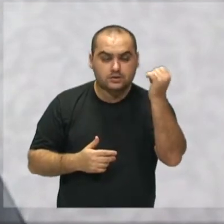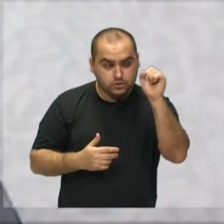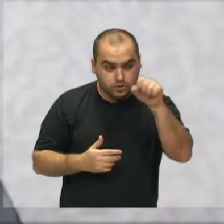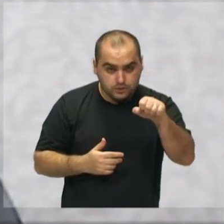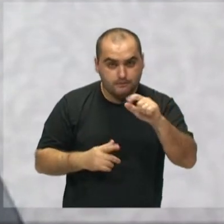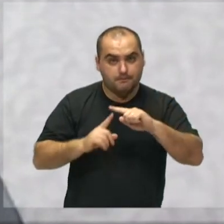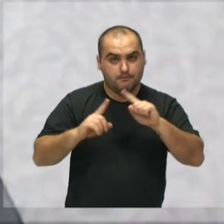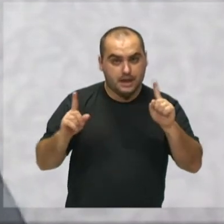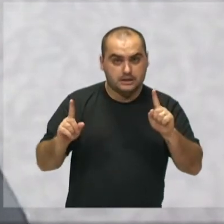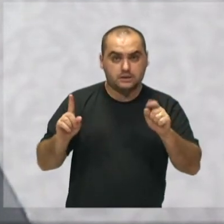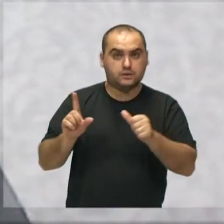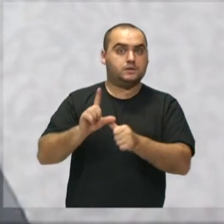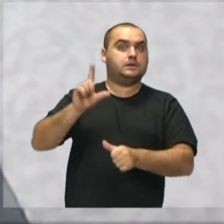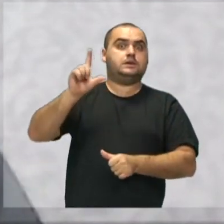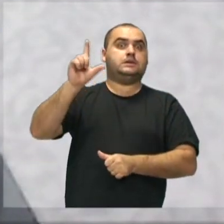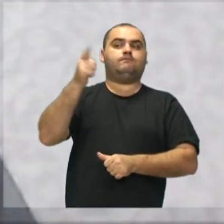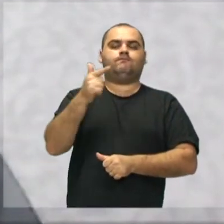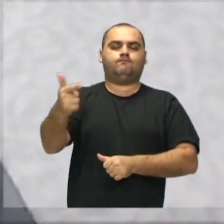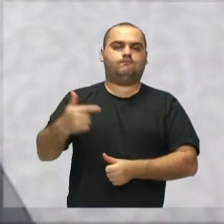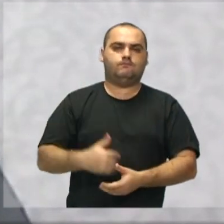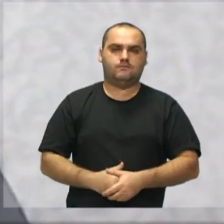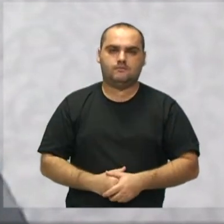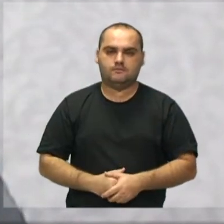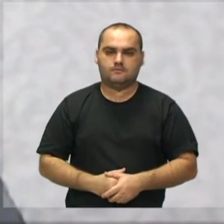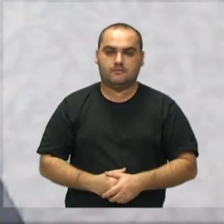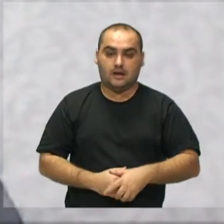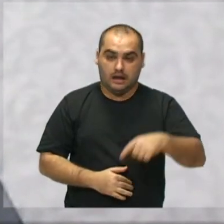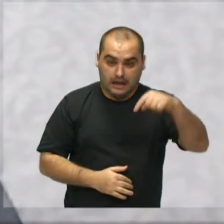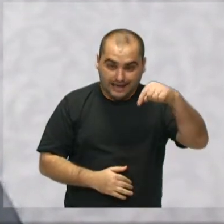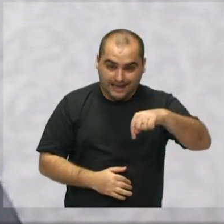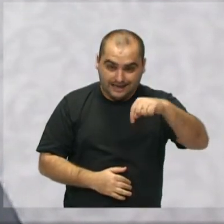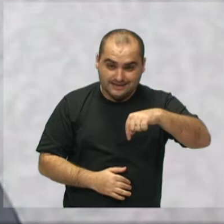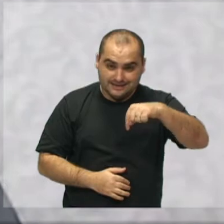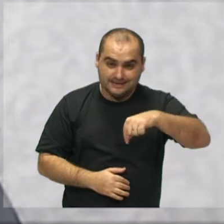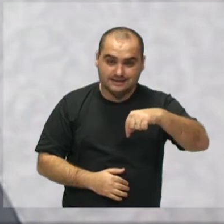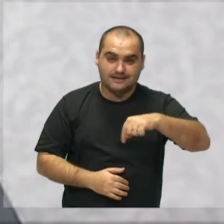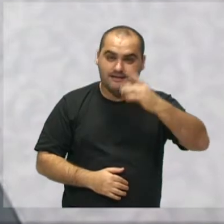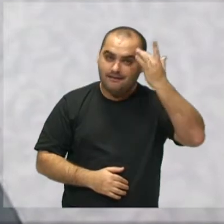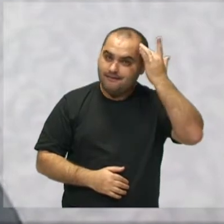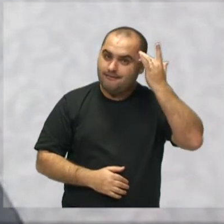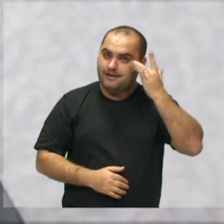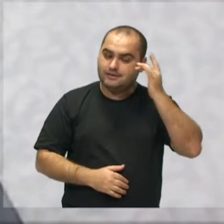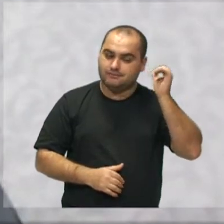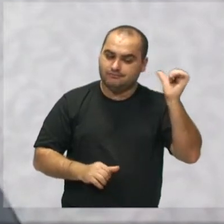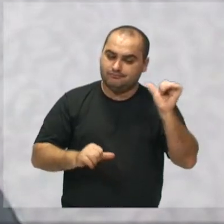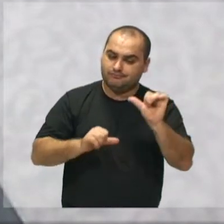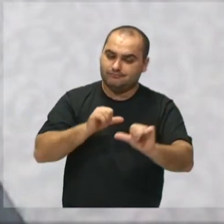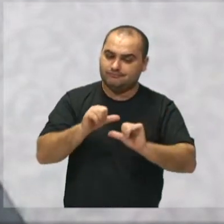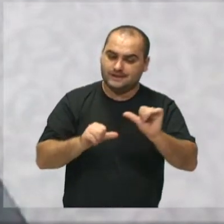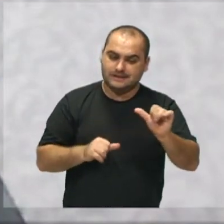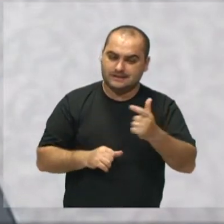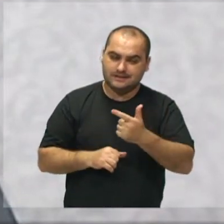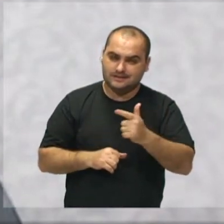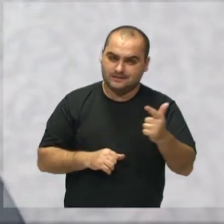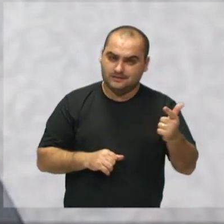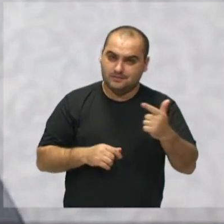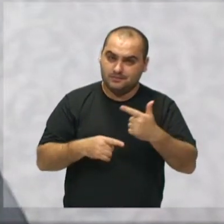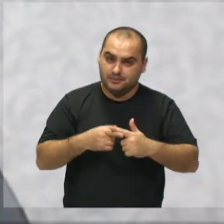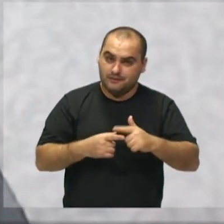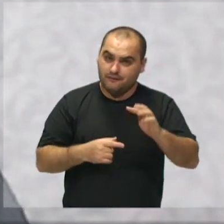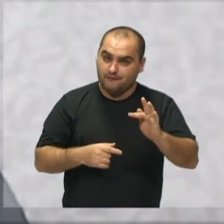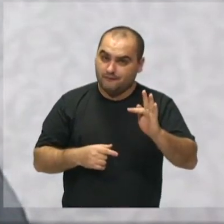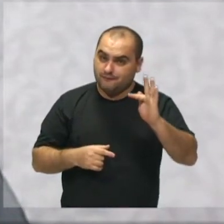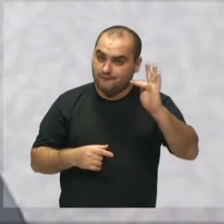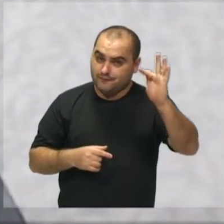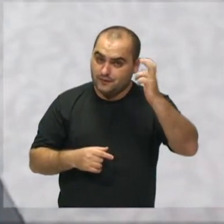questão. Aqui eu acho que isso ainda não vai ser essa transição, até porque a nossa cultura política é